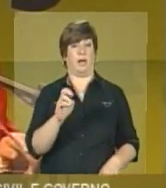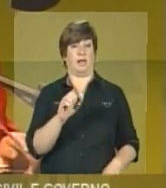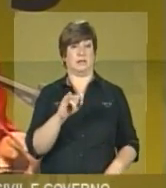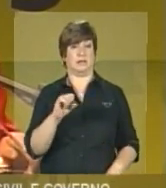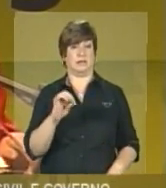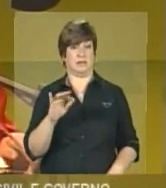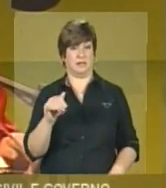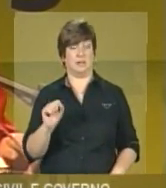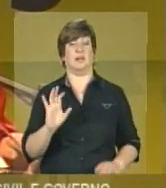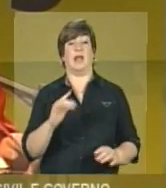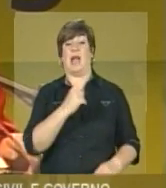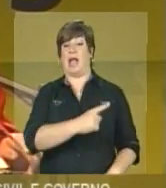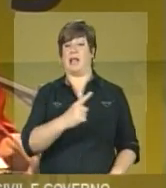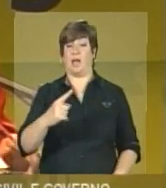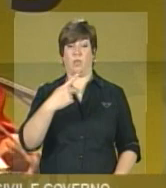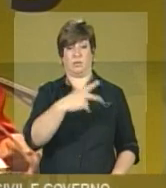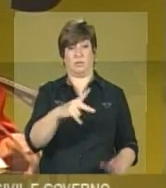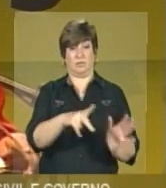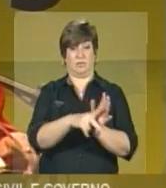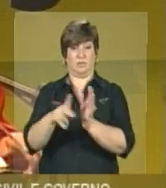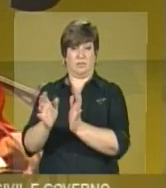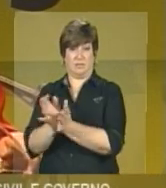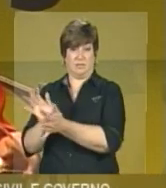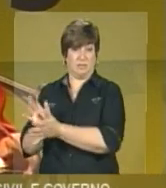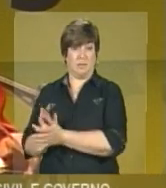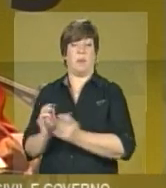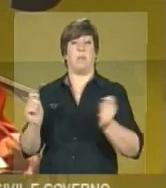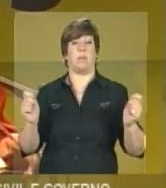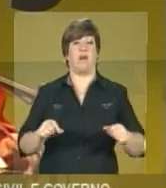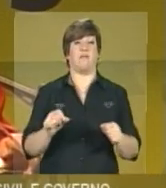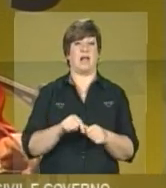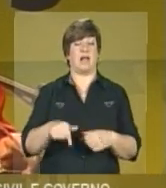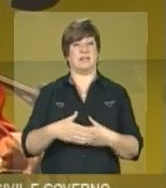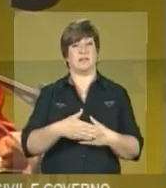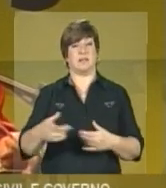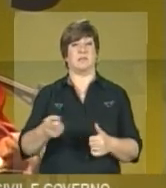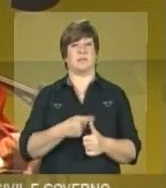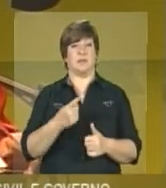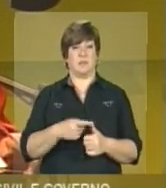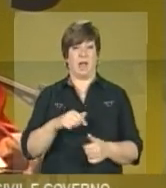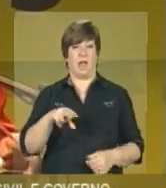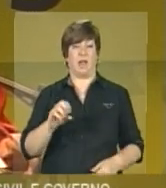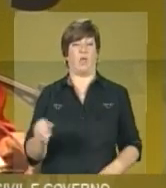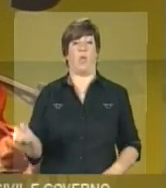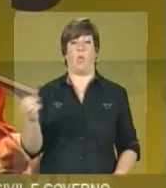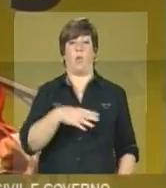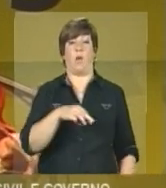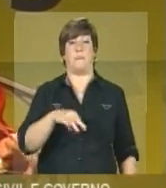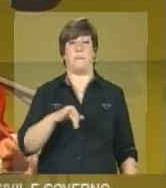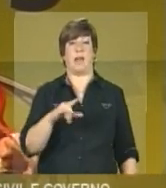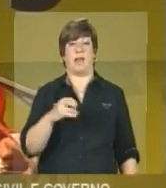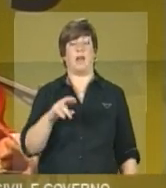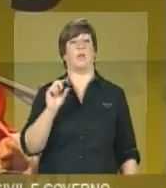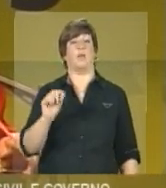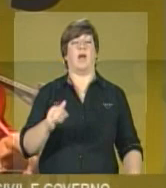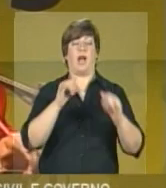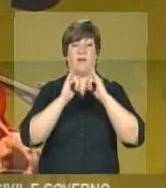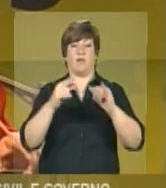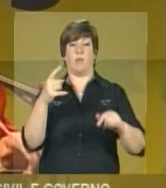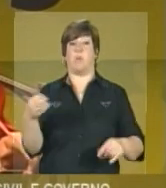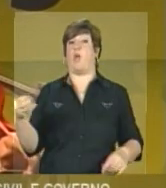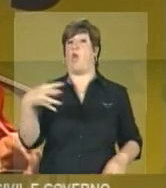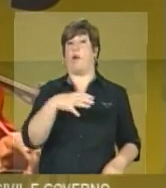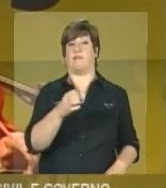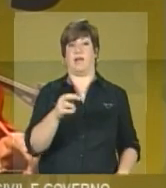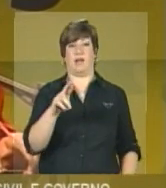sua dimensão, podem fazer desses primeiros anos do novo milênio o anúncio de uma